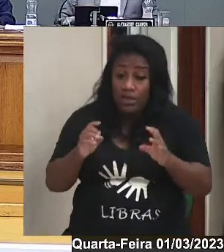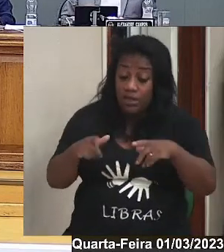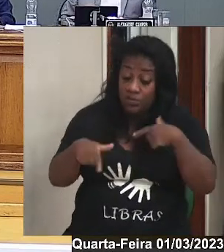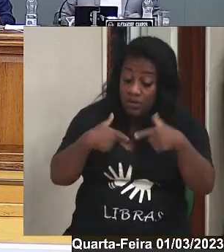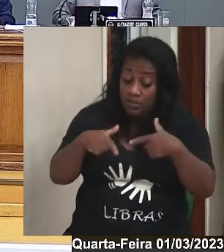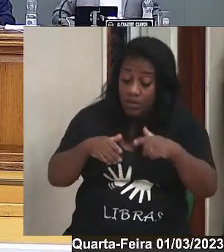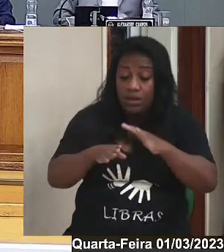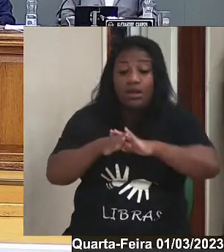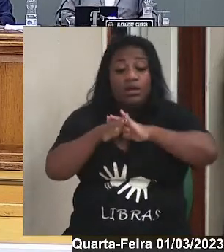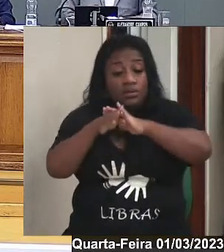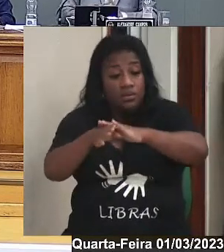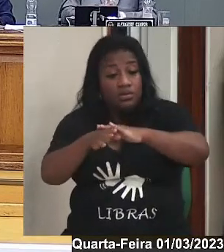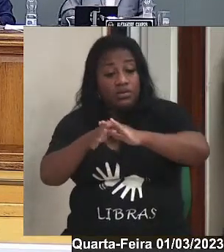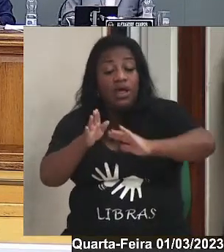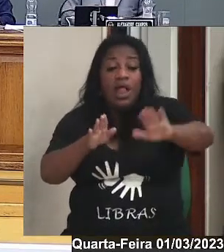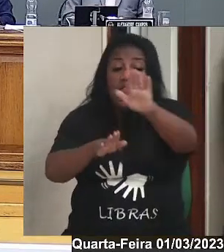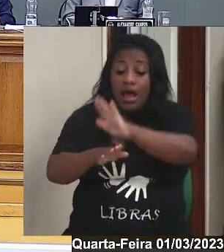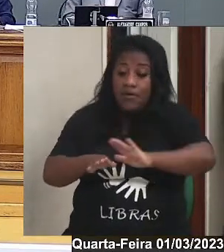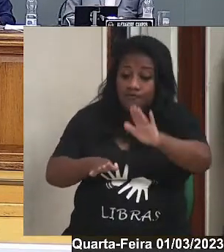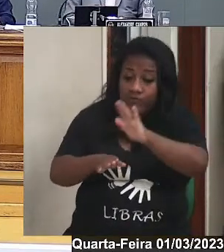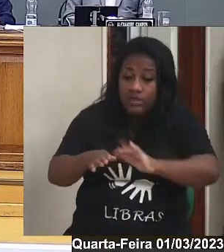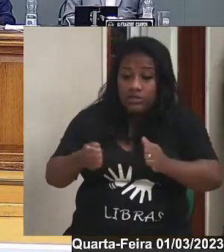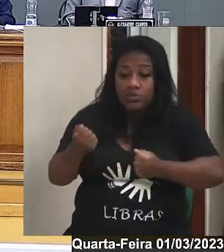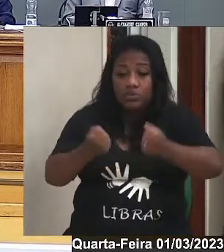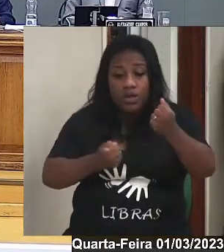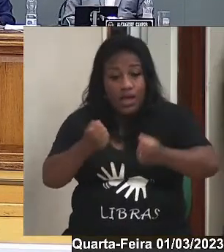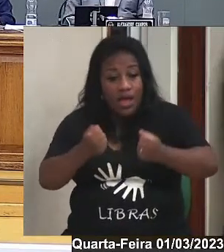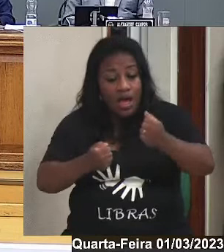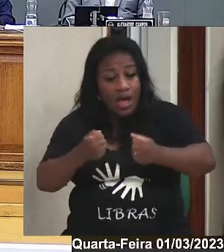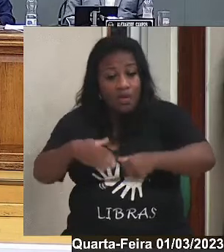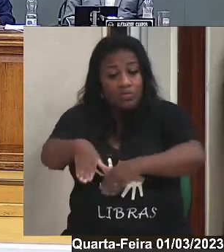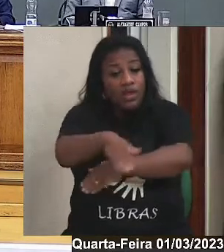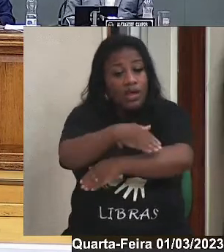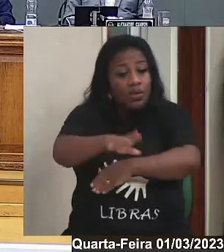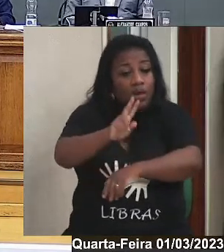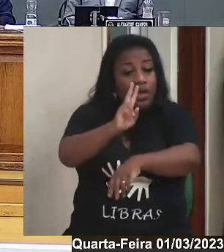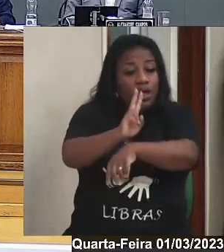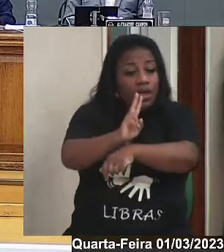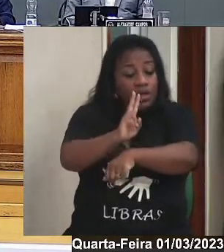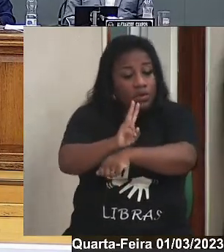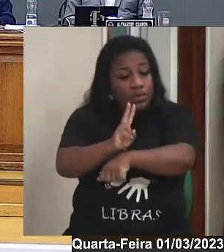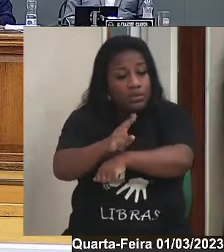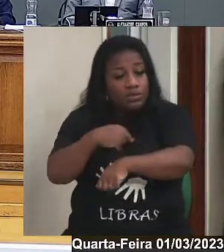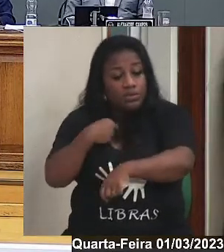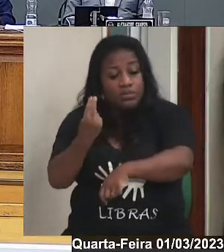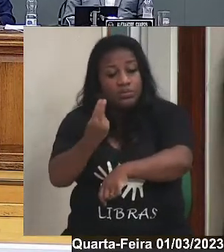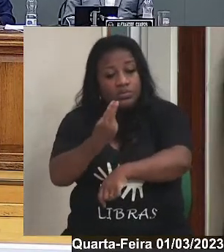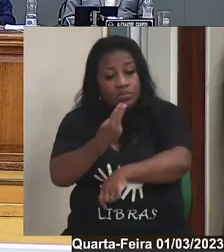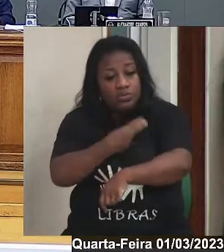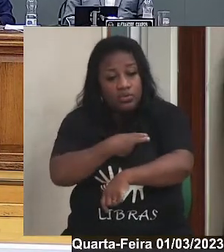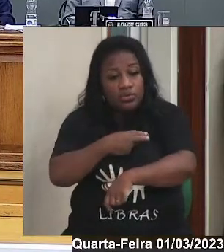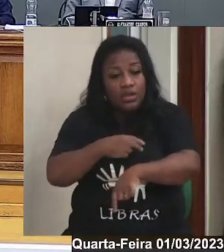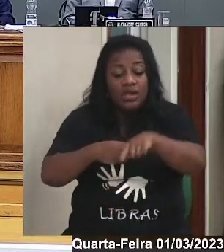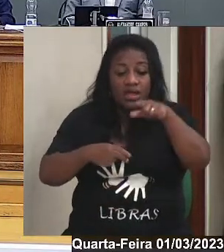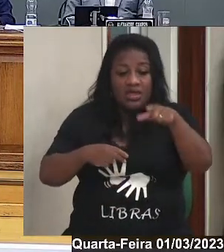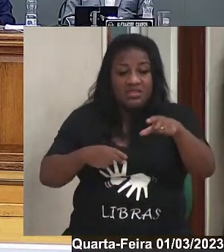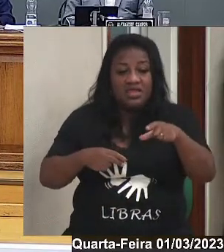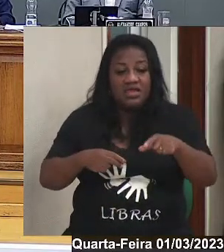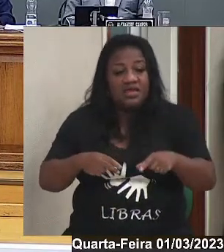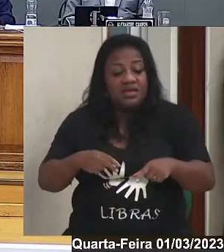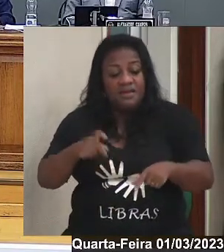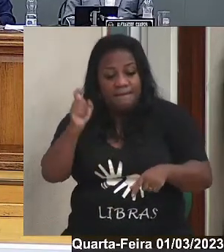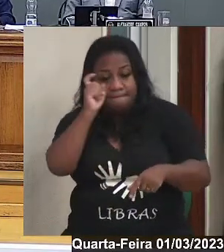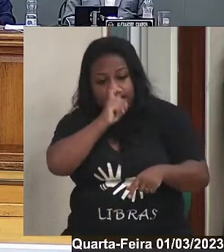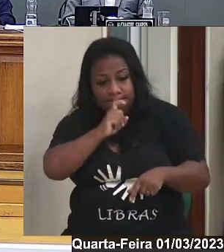casa ajudando o pai e a mãe, lavando um carro, guardando um carro na rua. As oportunidades quem faz somos nós. Essa cultura